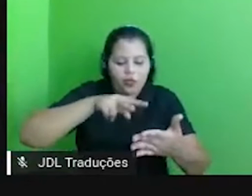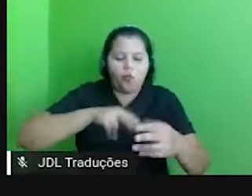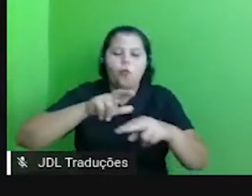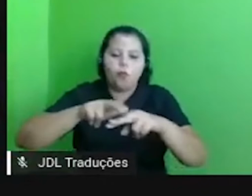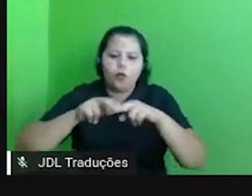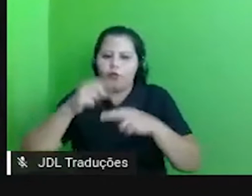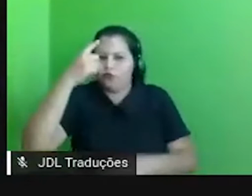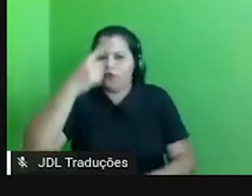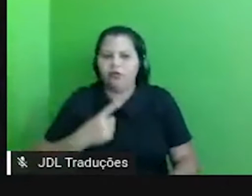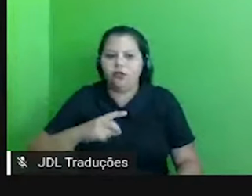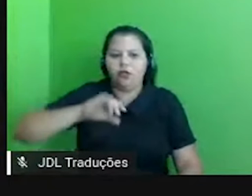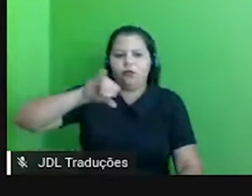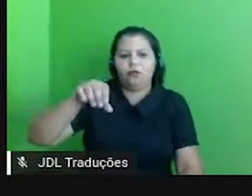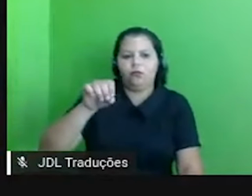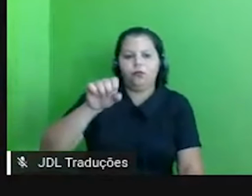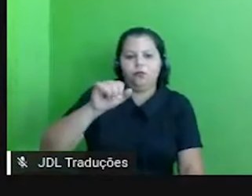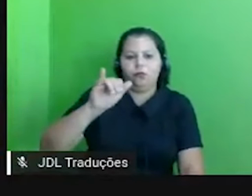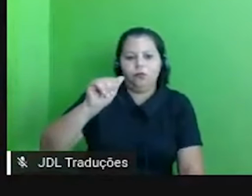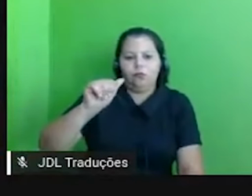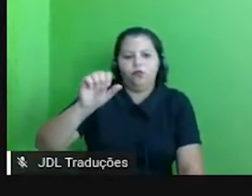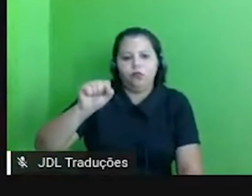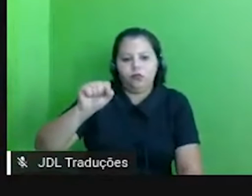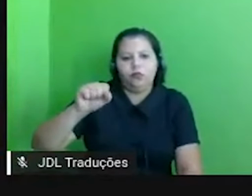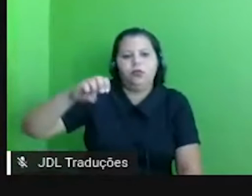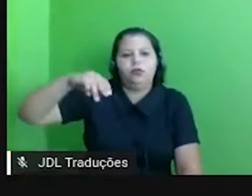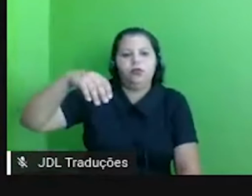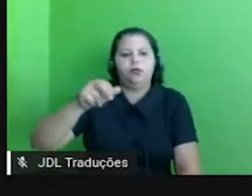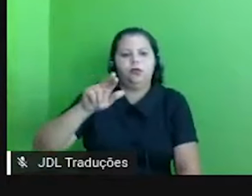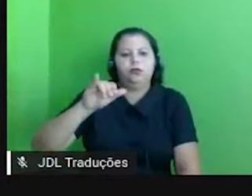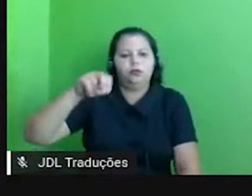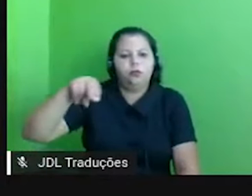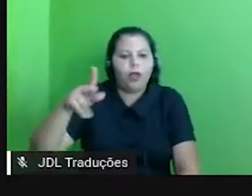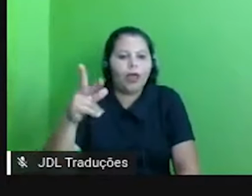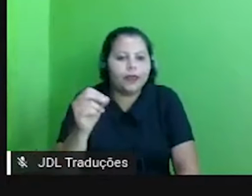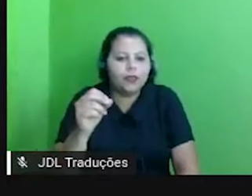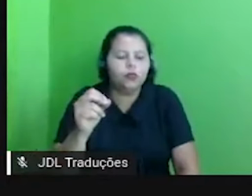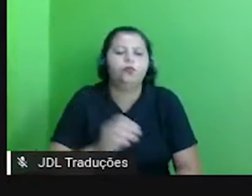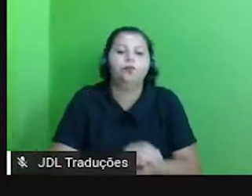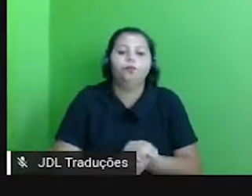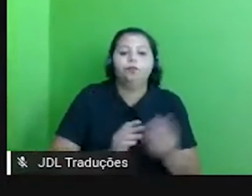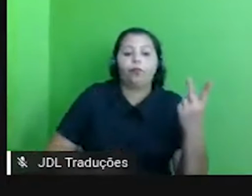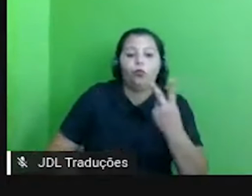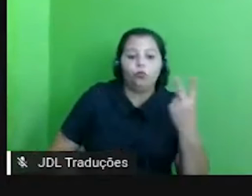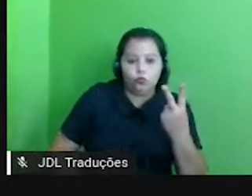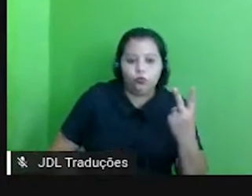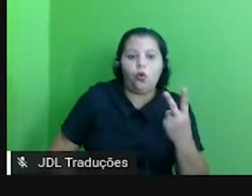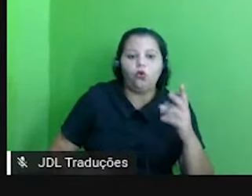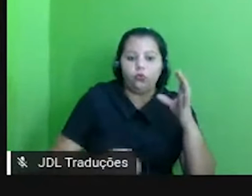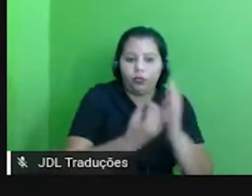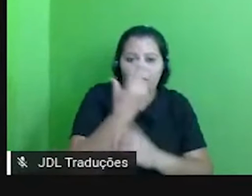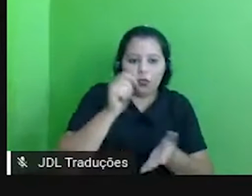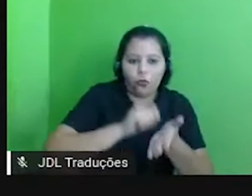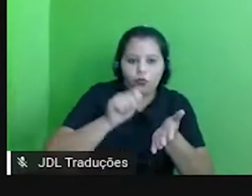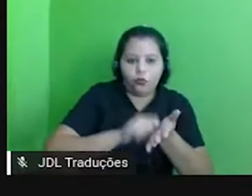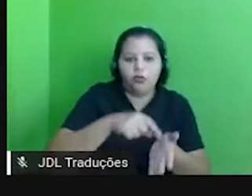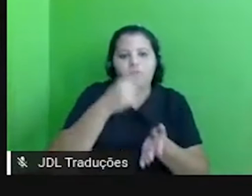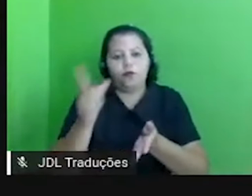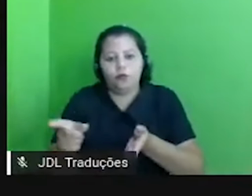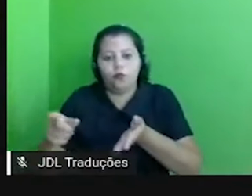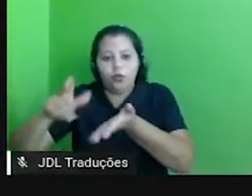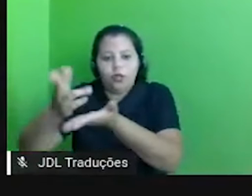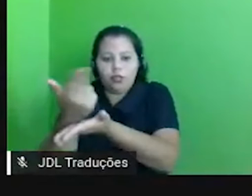para a gente frisar que os dois é tanta o santuário do livro quanto o Josias é para além